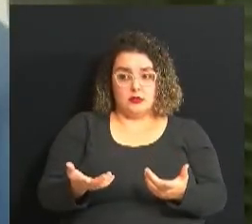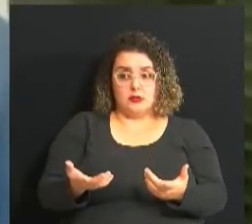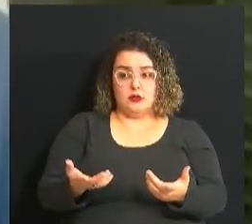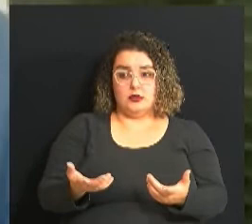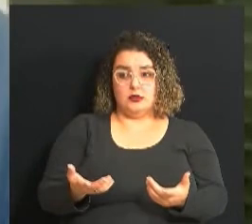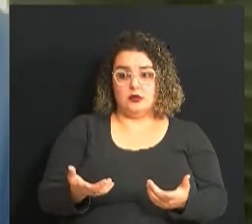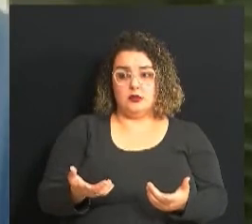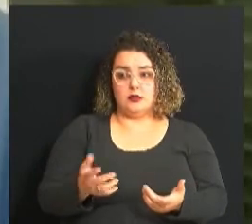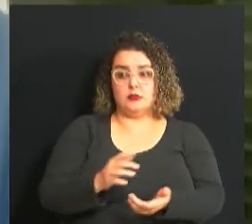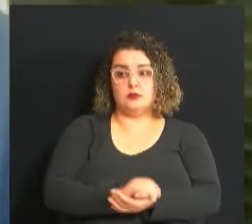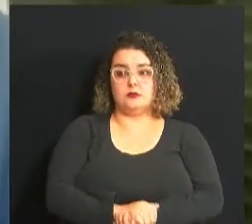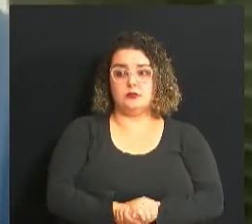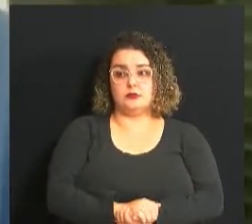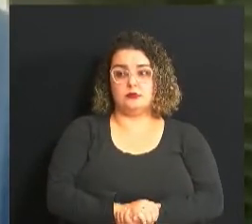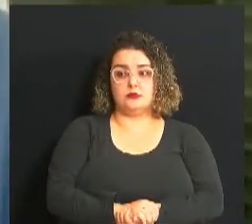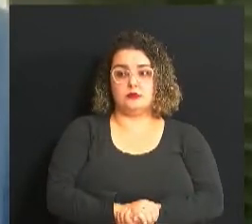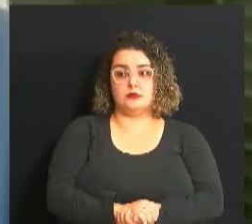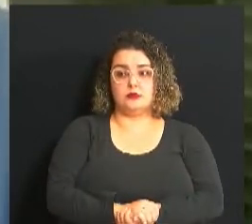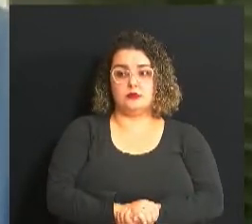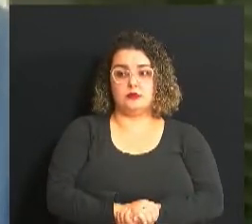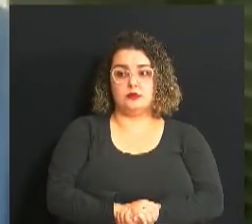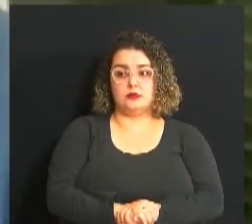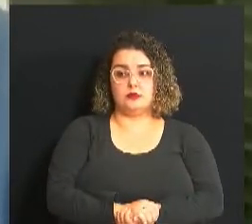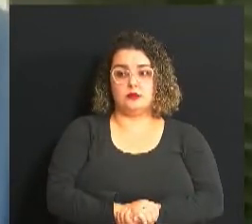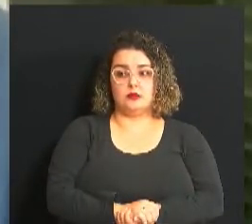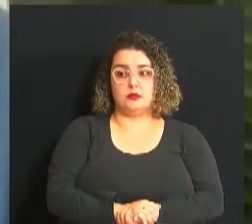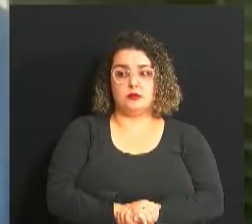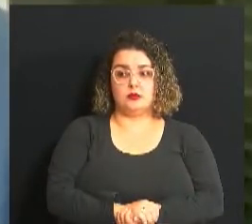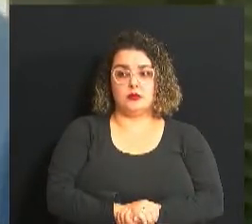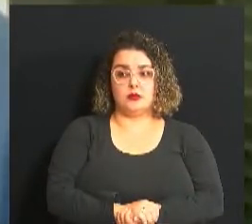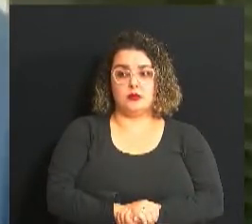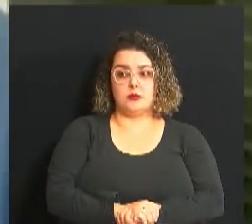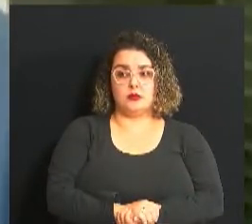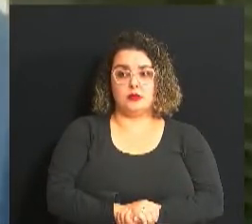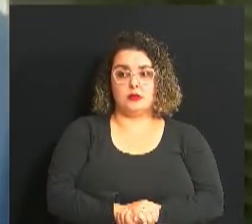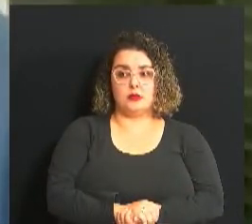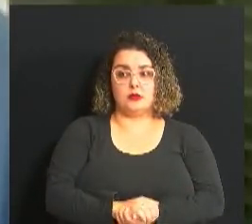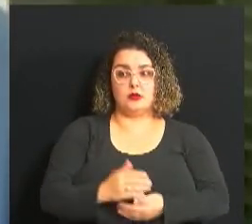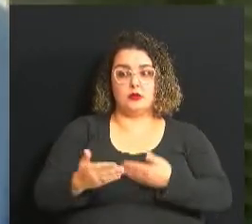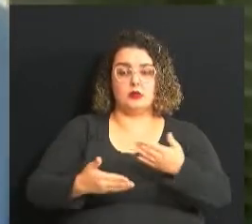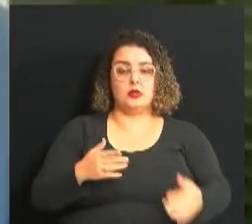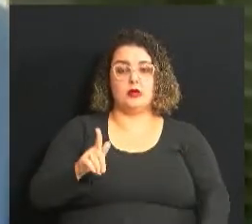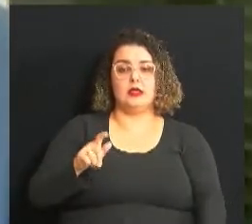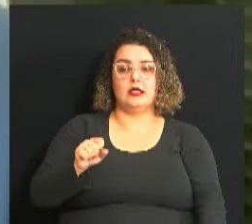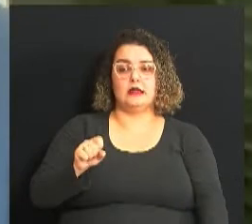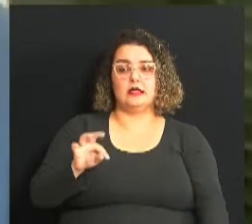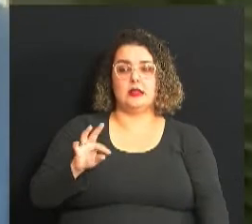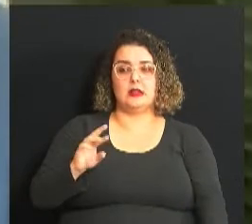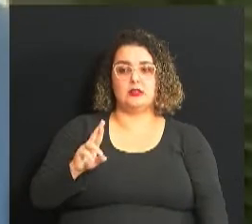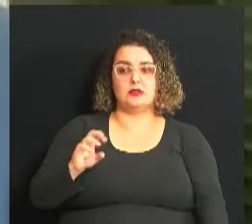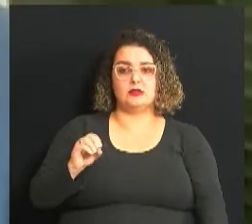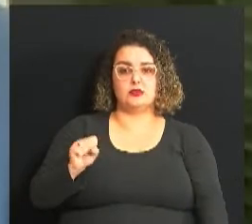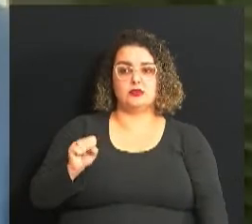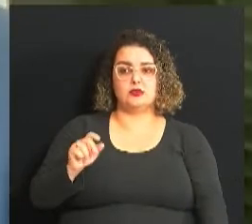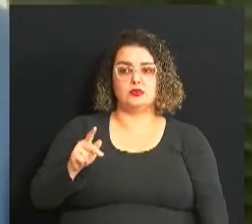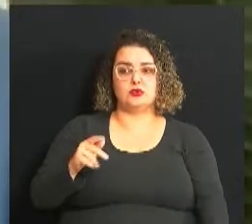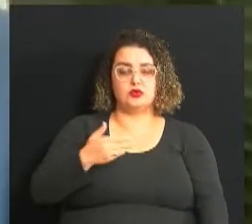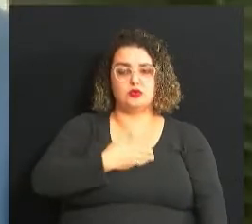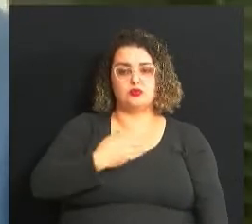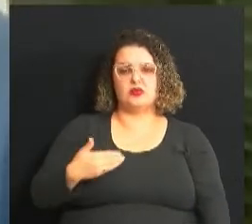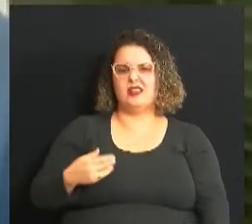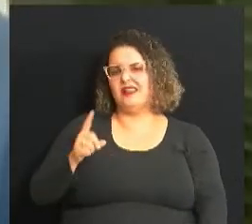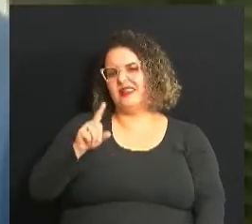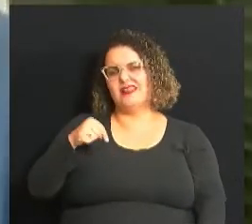exemplo, ou alguns indivíduos que lidam com gastos públicos, não, você não vai ao médico, porque mesmo que